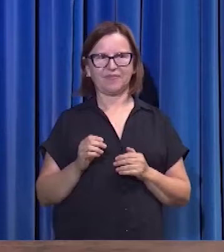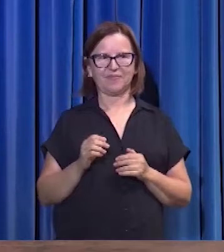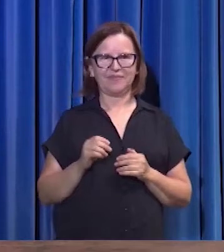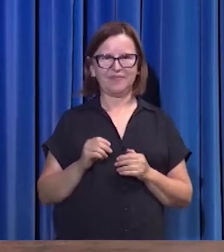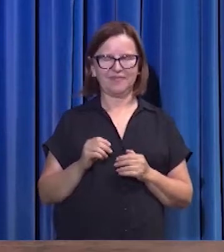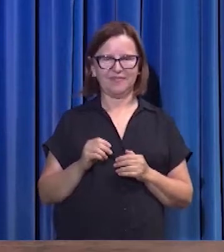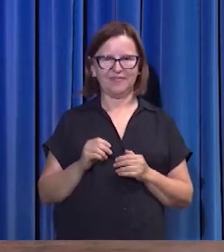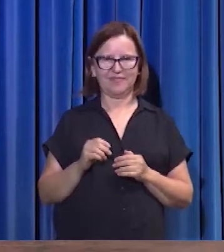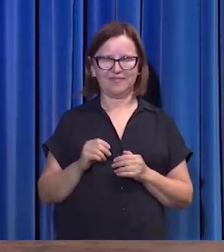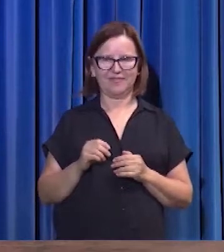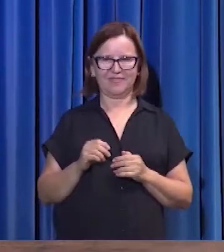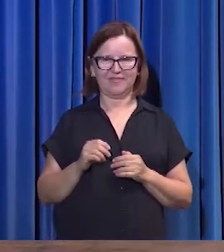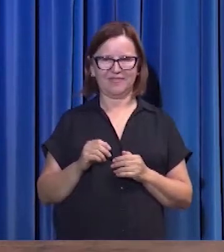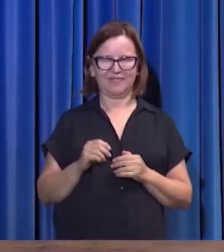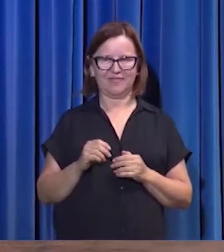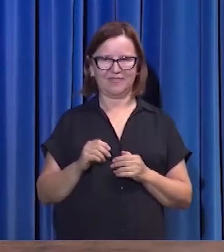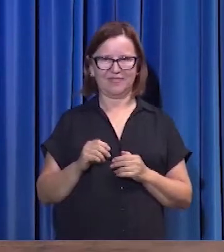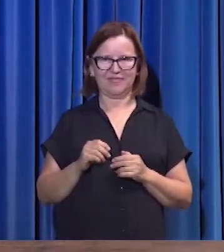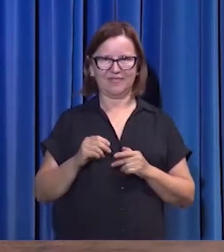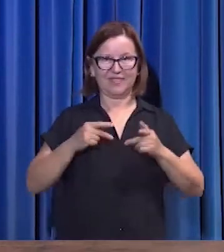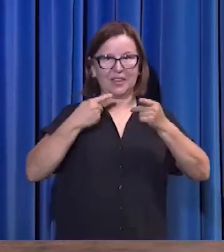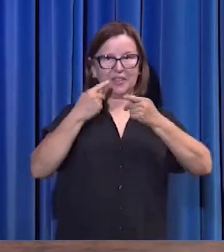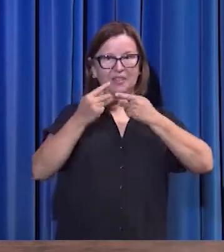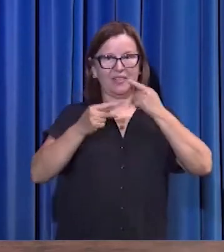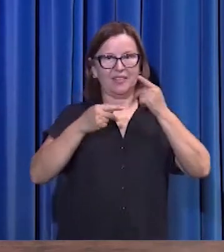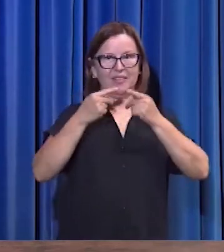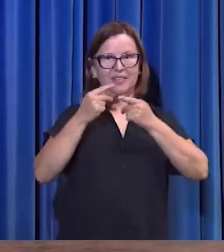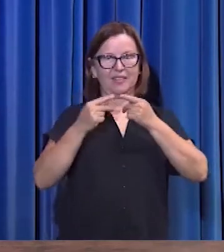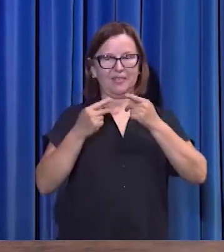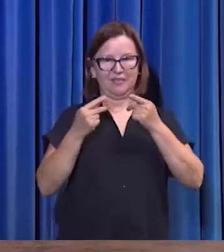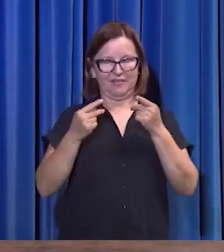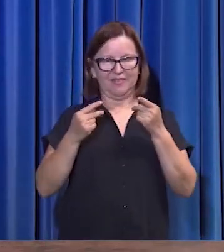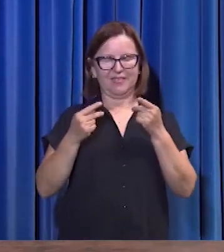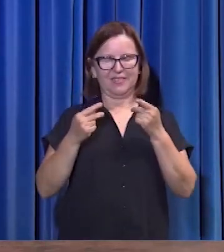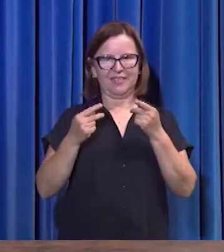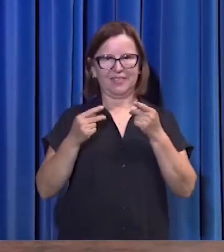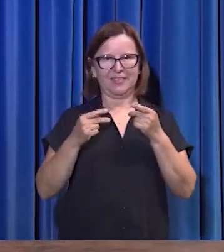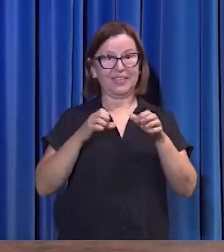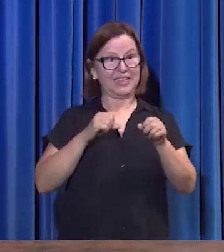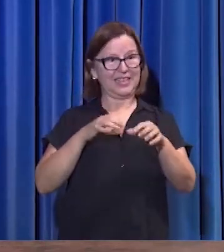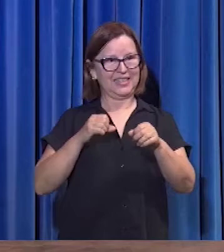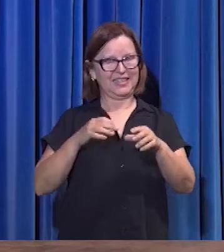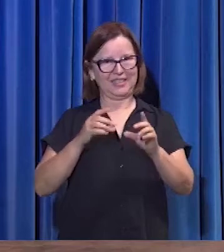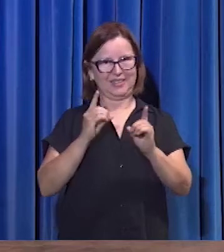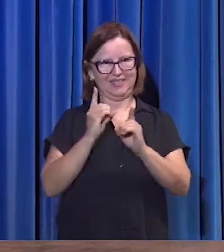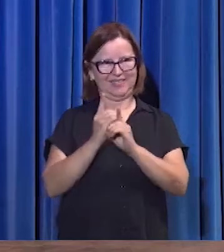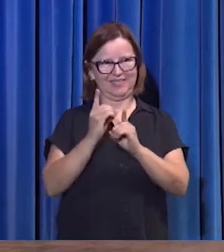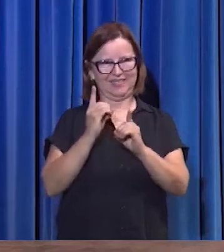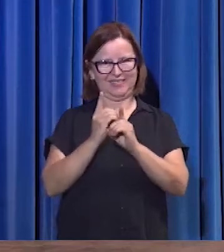exatamente nesse ponto fazendo o seu inventário.